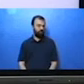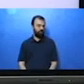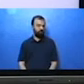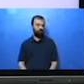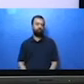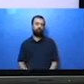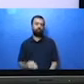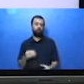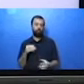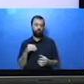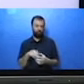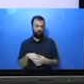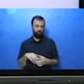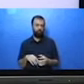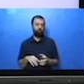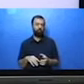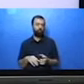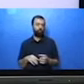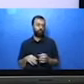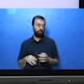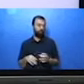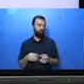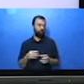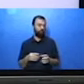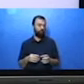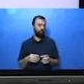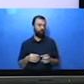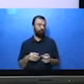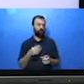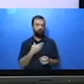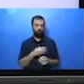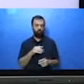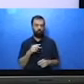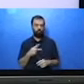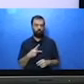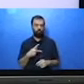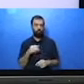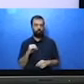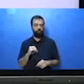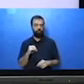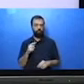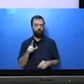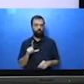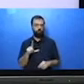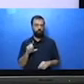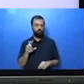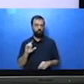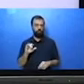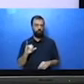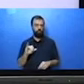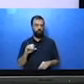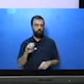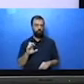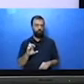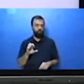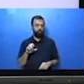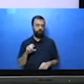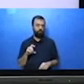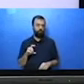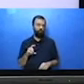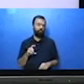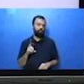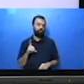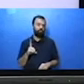Dentro das formas não planas temos os poliedros e os não poliedros. Poliedros, o que são?